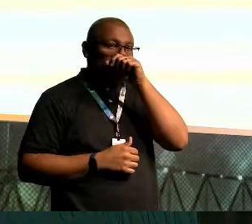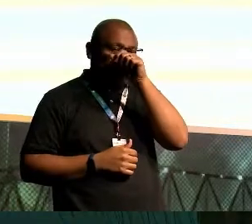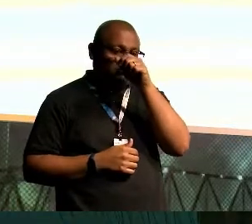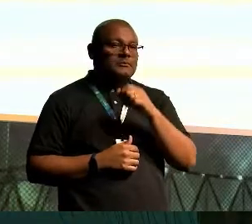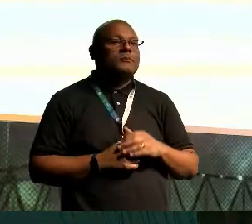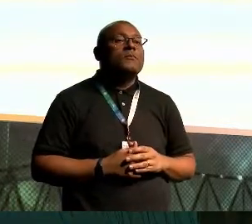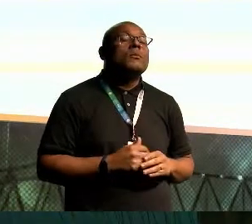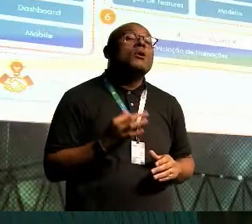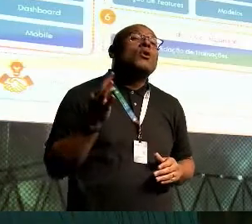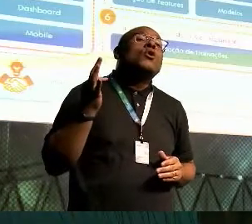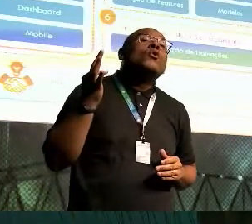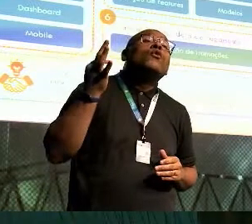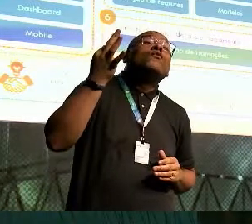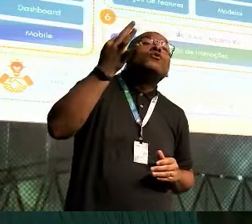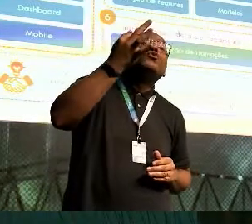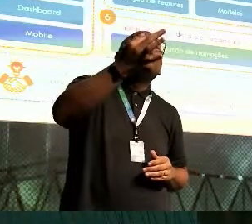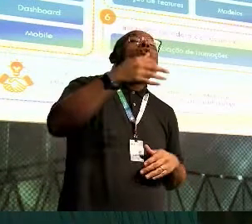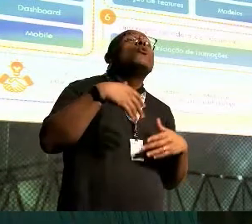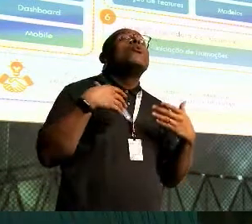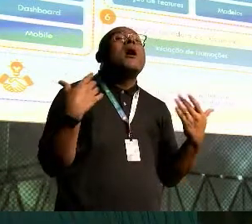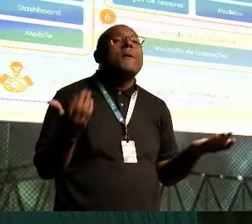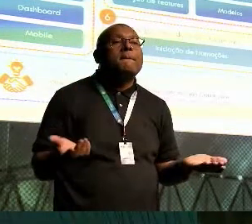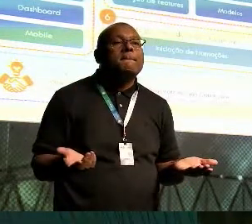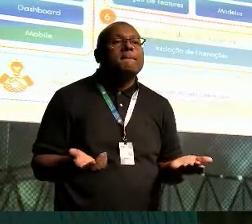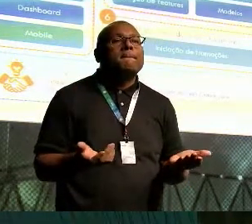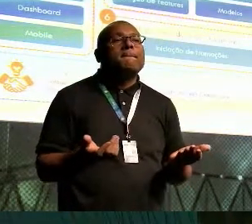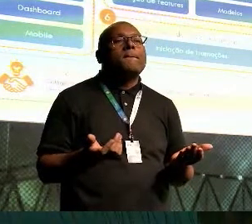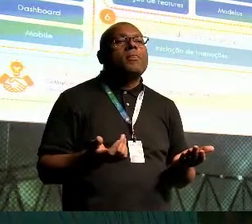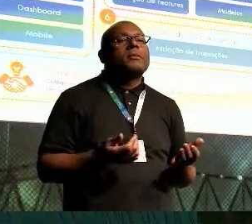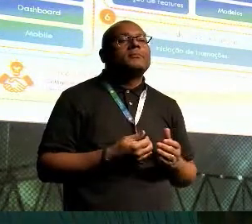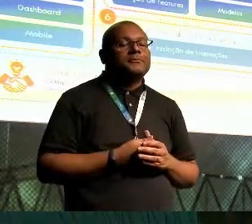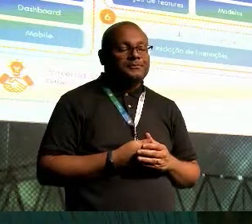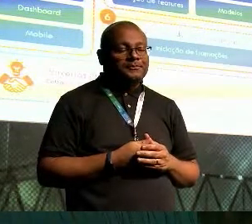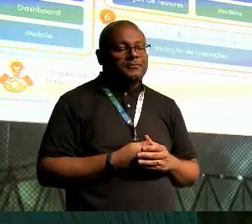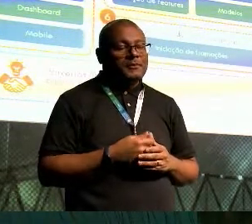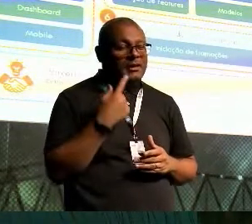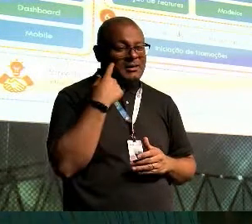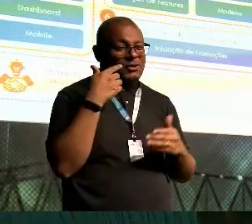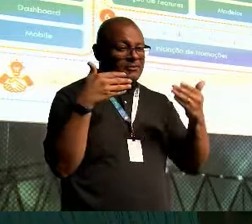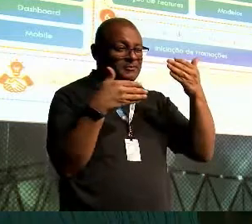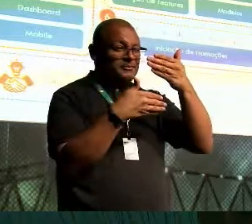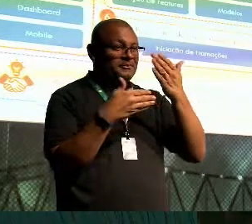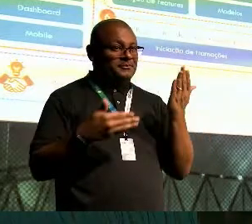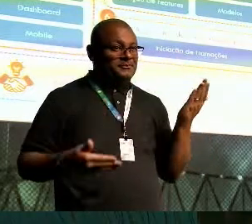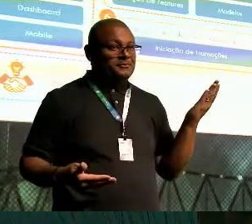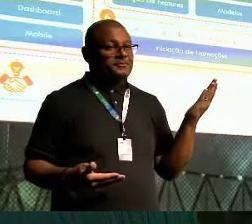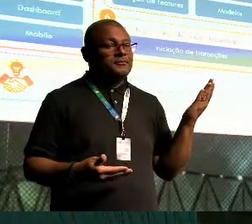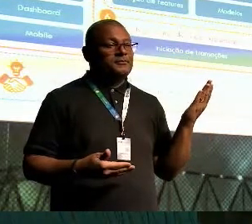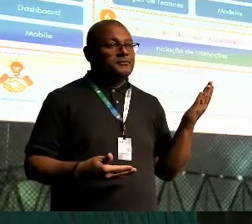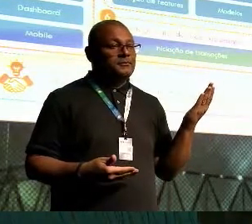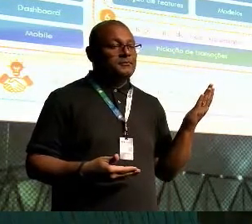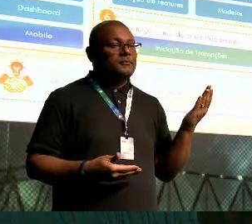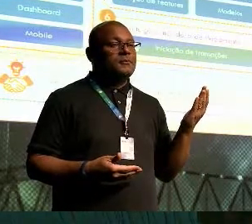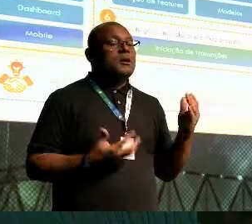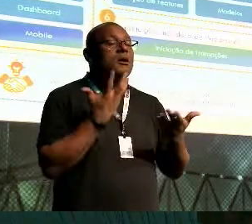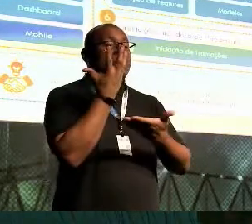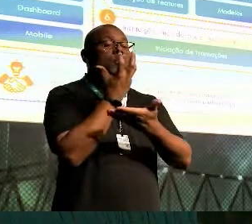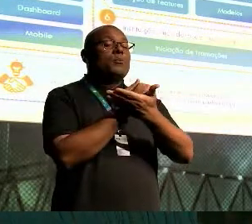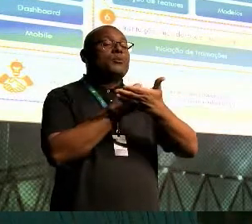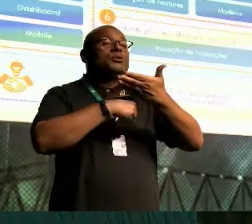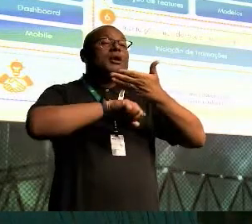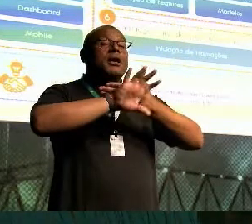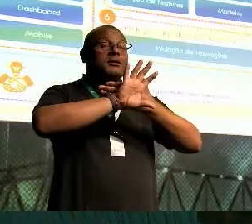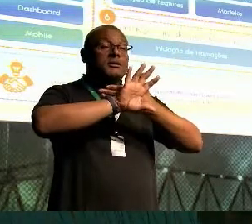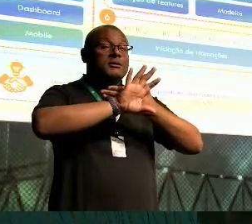Como será o futuro, então? Esse slide aqui, ele está praticamente igual de um podcast do Guia Bolso.